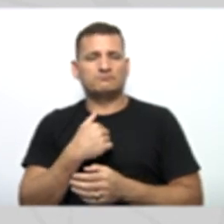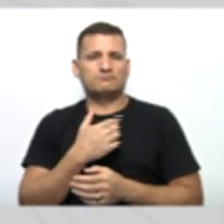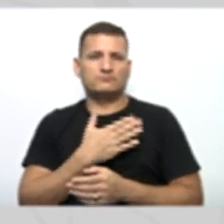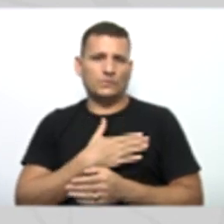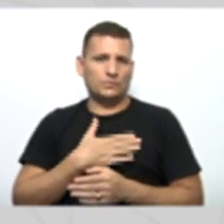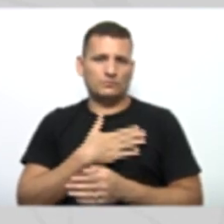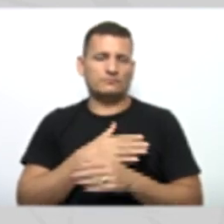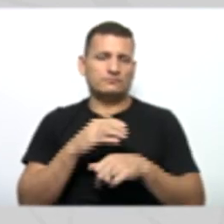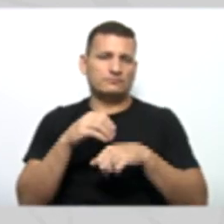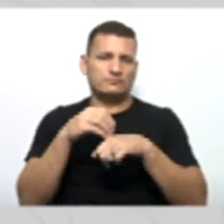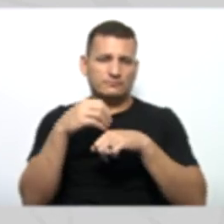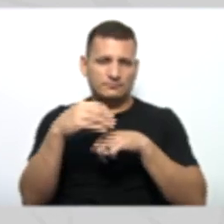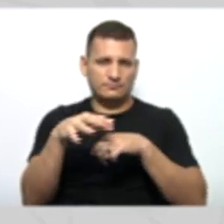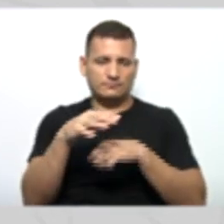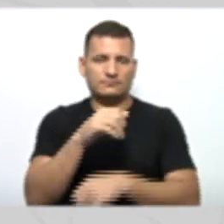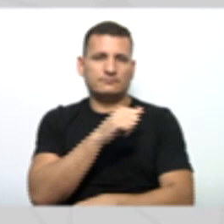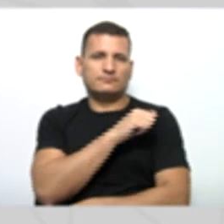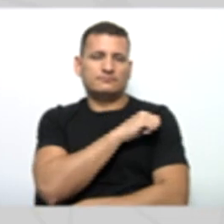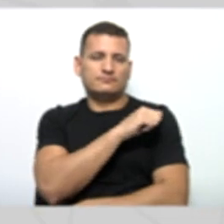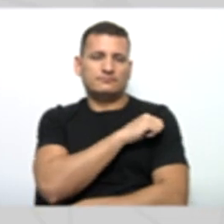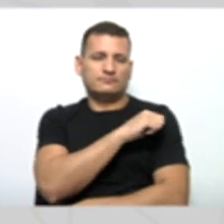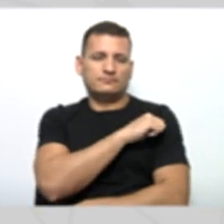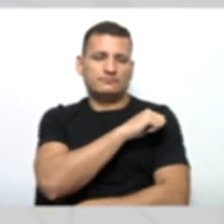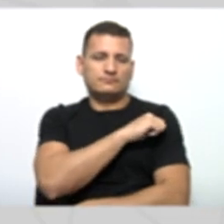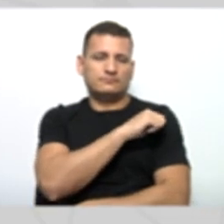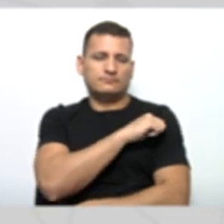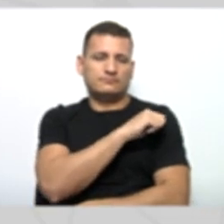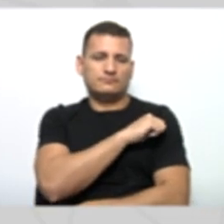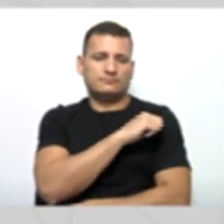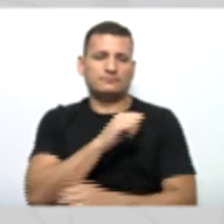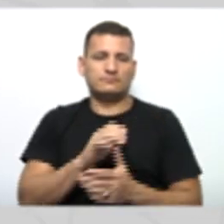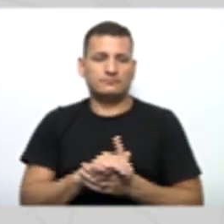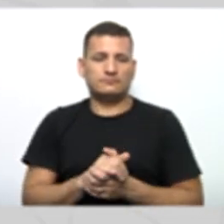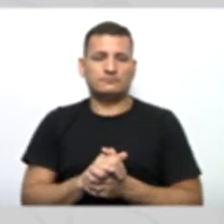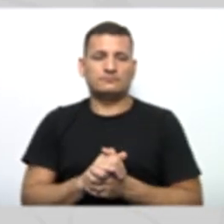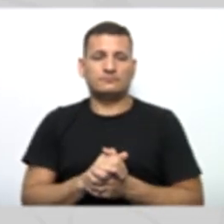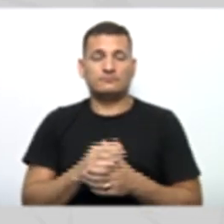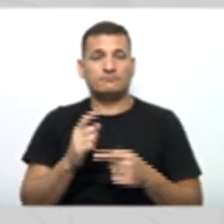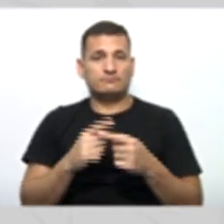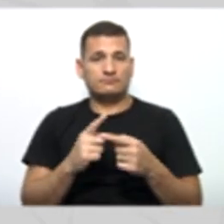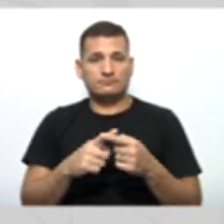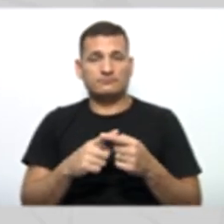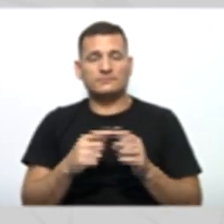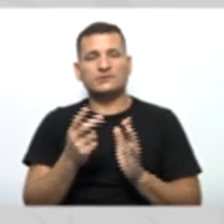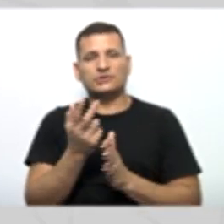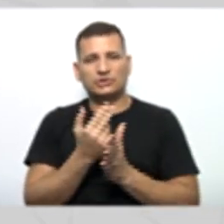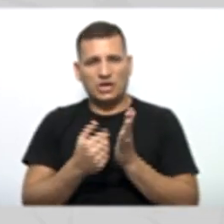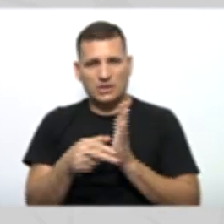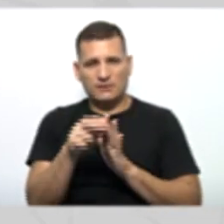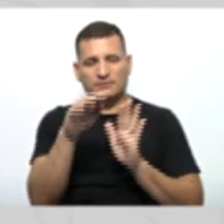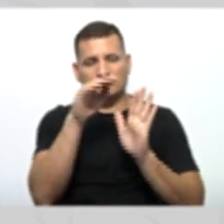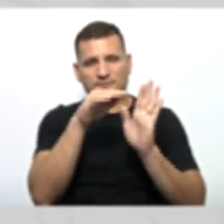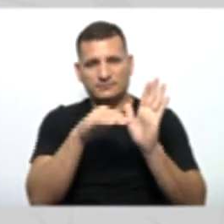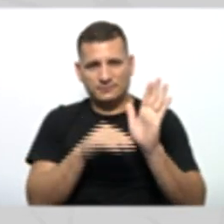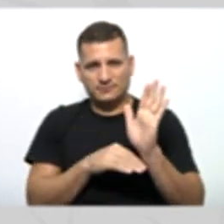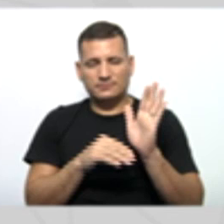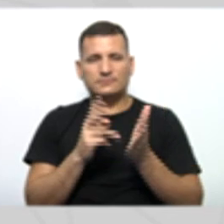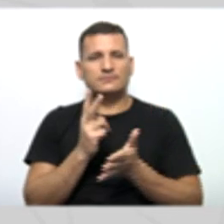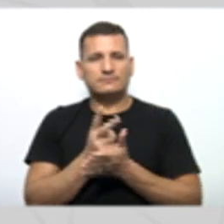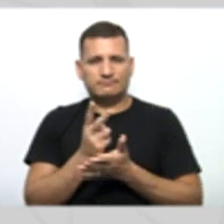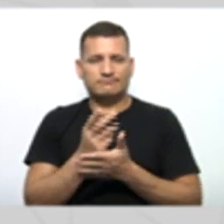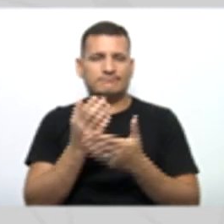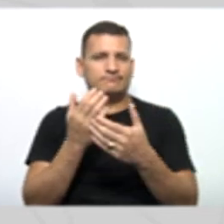alunos, porque normalmente esses diagramas caem bastante em concurso, principalmente diagrama de